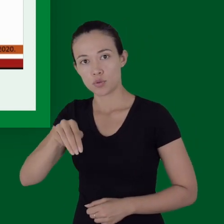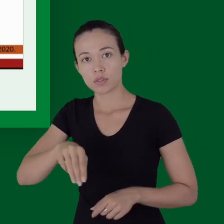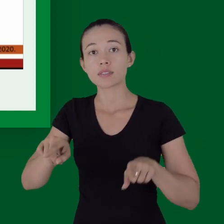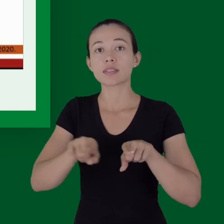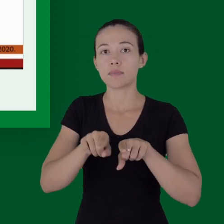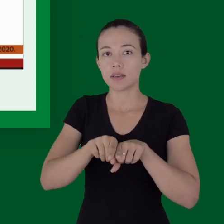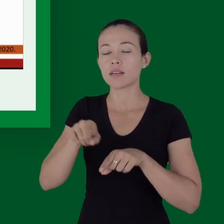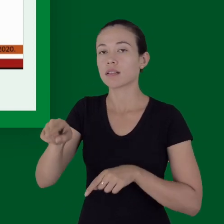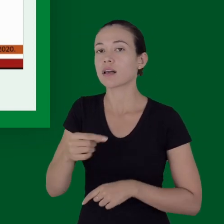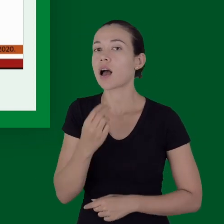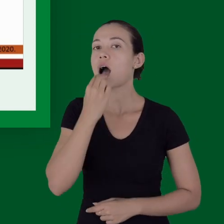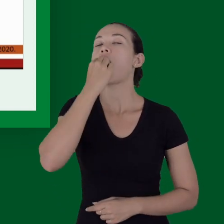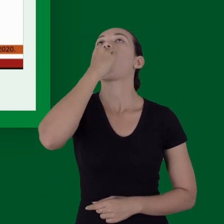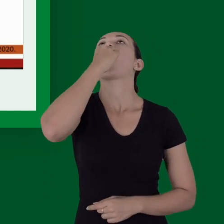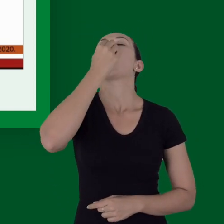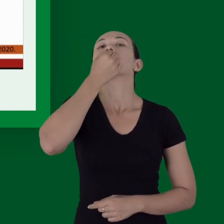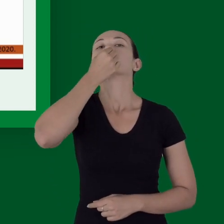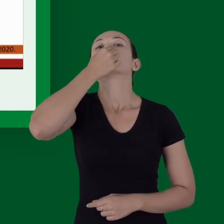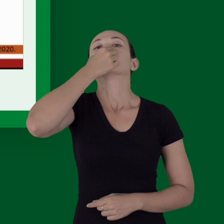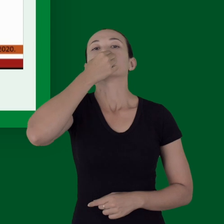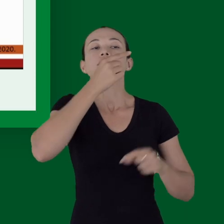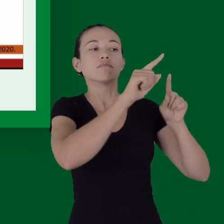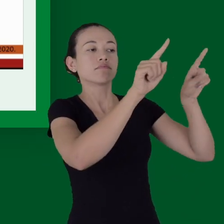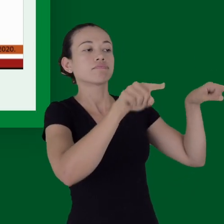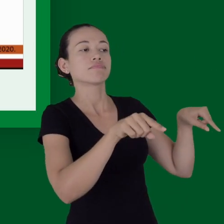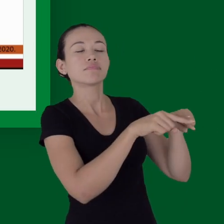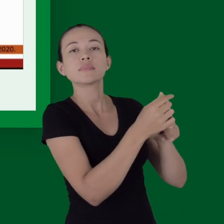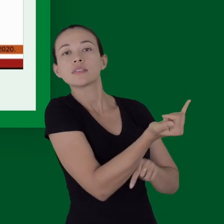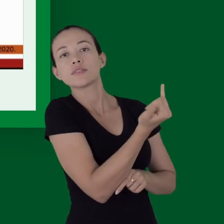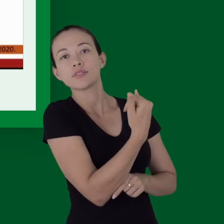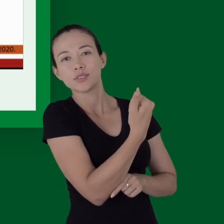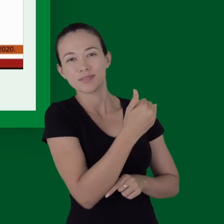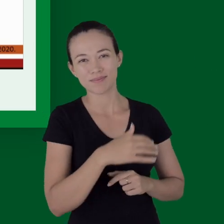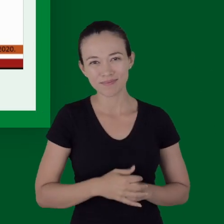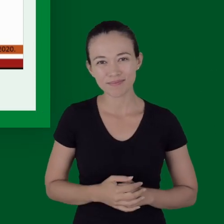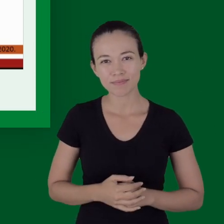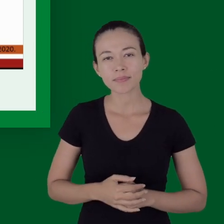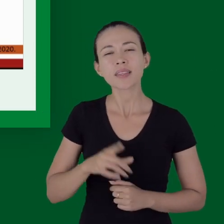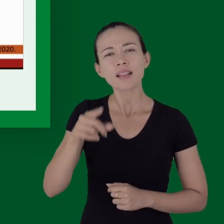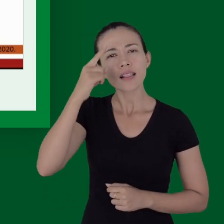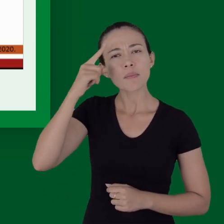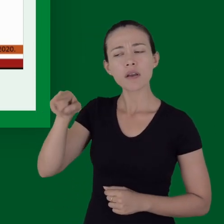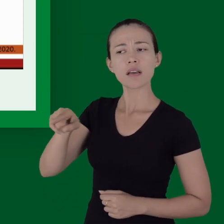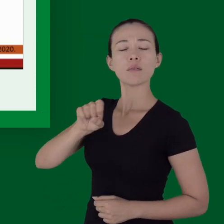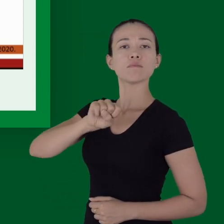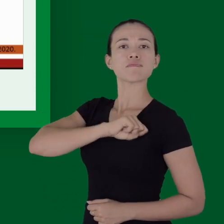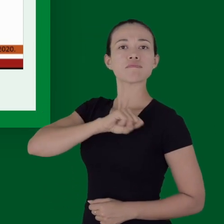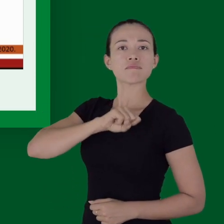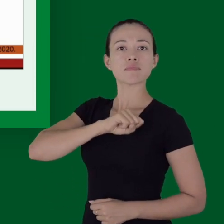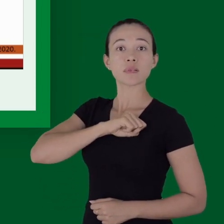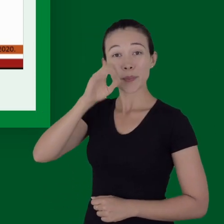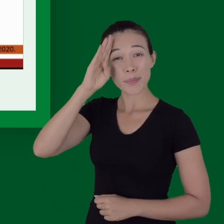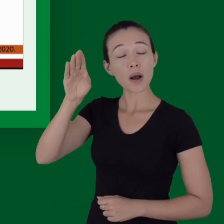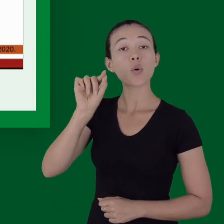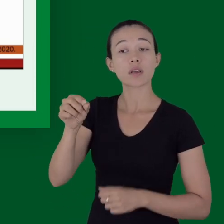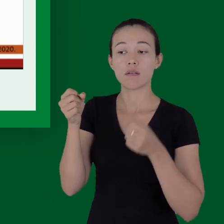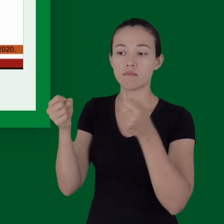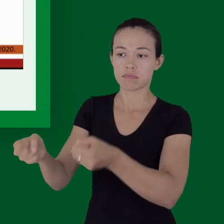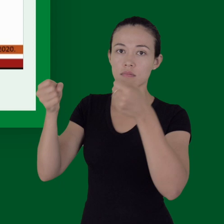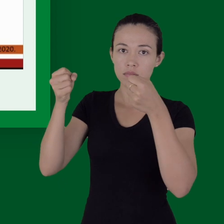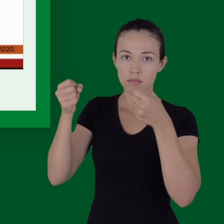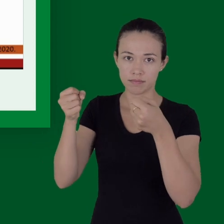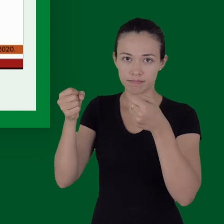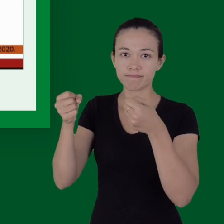via aérea avançada com capnografia. Isso é importante para a gente ver que no ritmo chocável, a prioridade total é o choque, né? Que